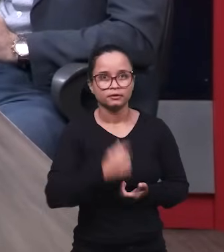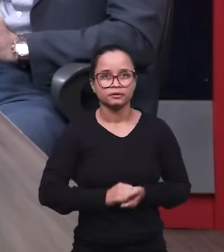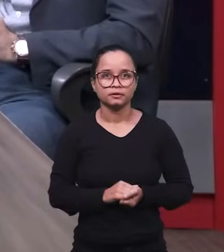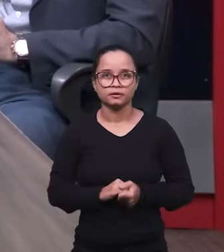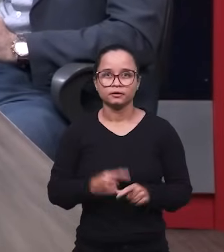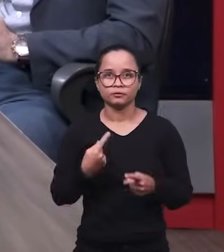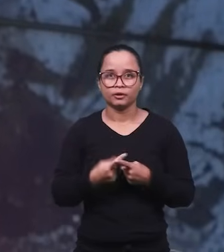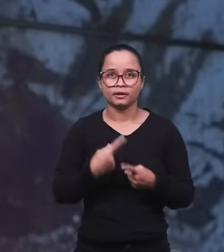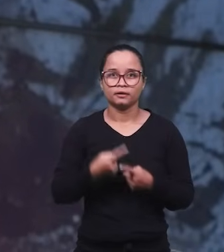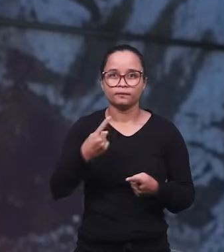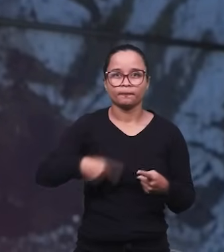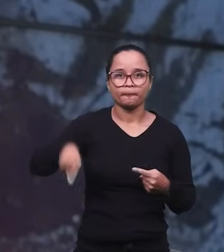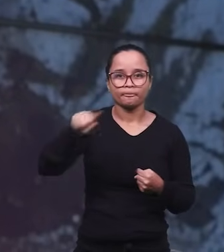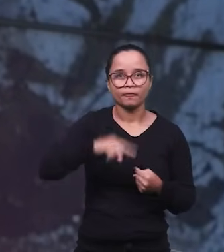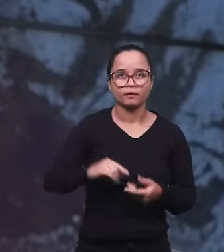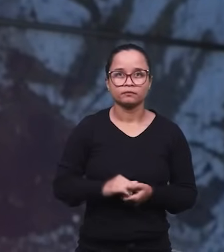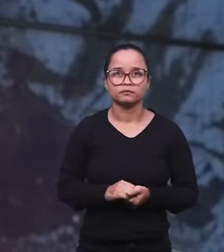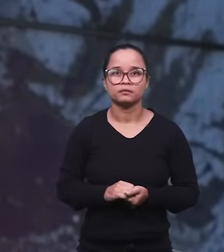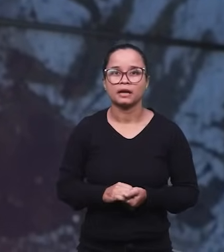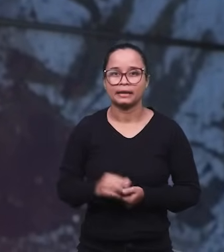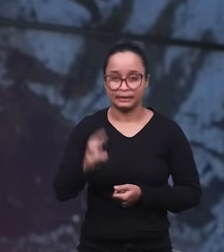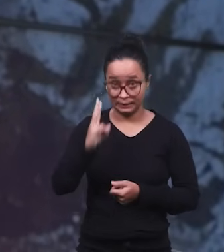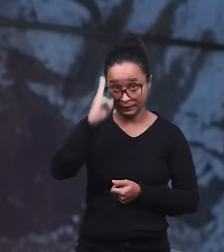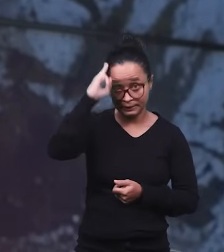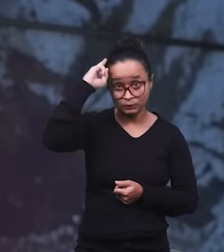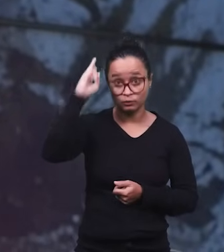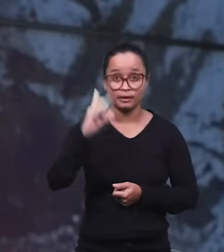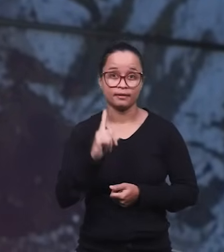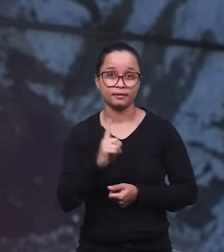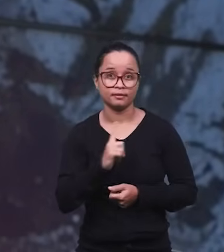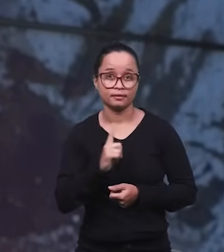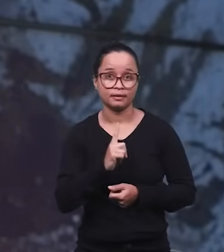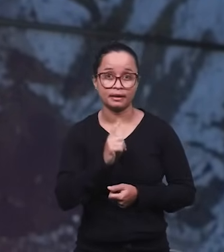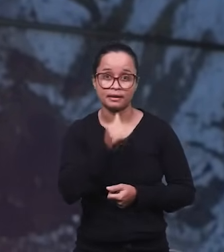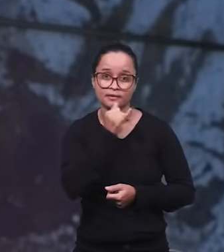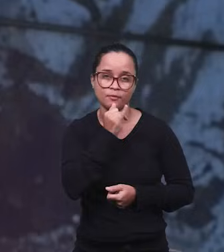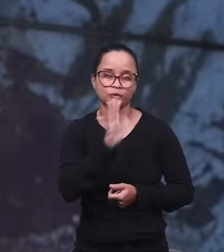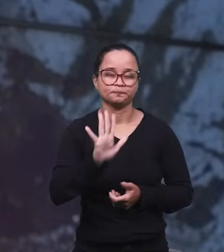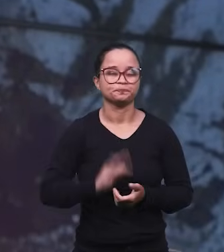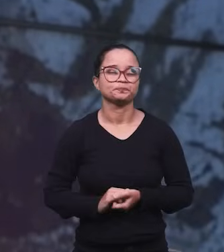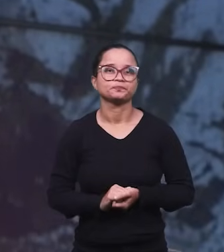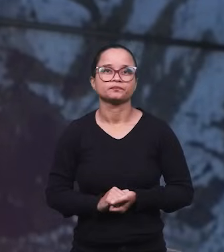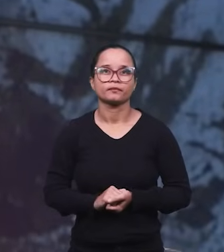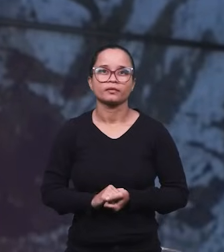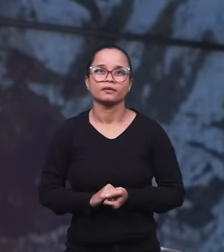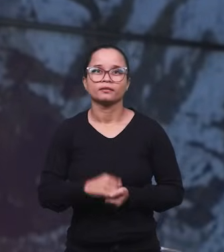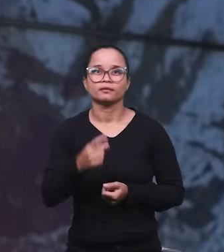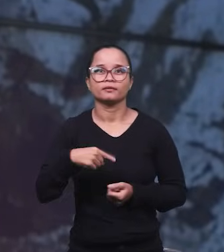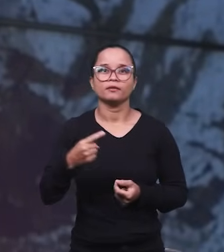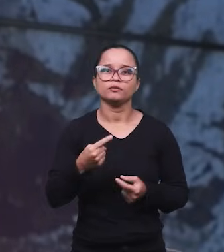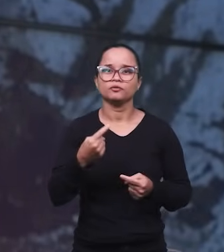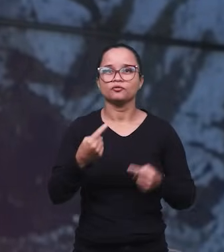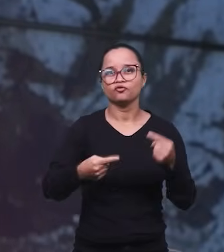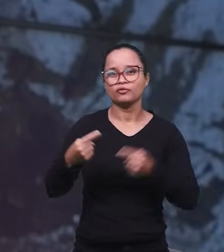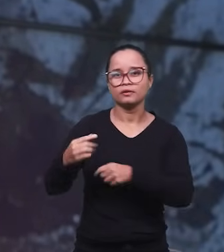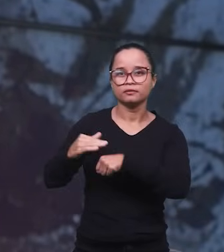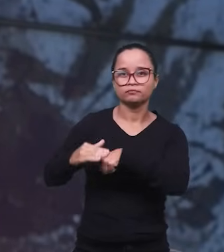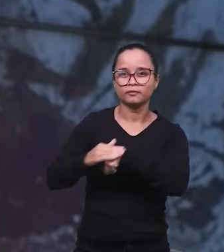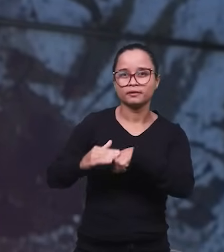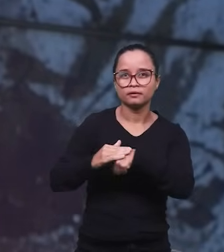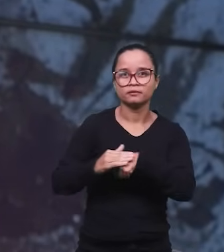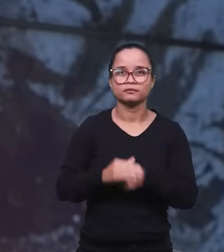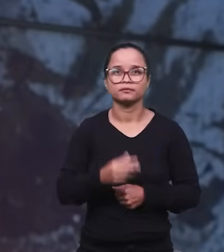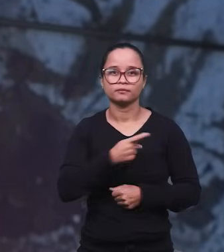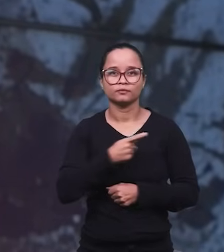quando nós vemos assim, que Newton, por exemplo, nós estávamos até debatendo, conversando